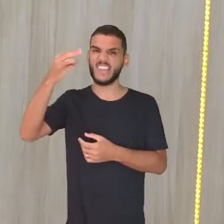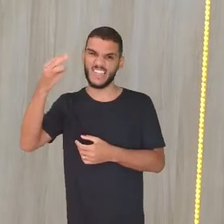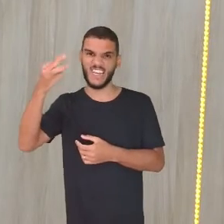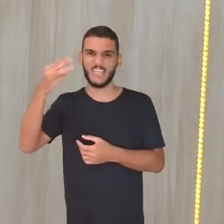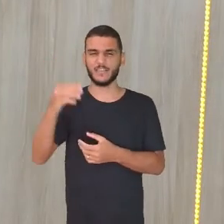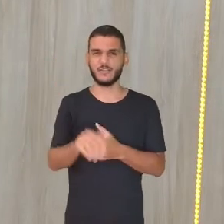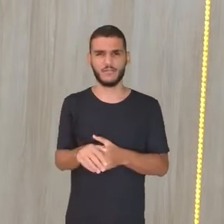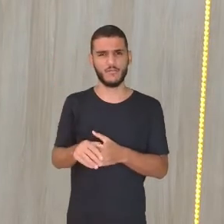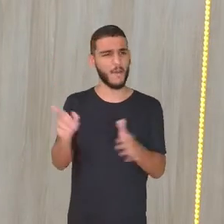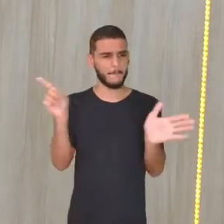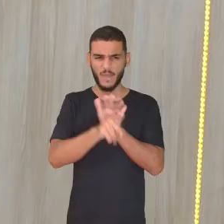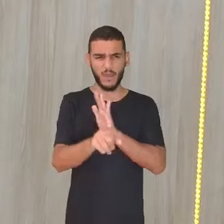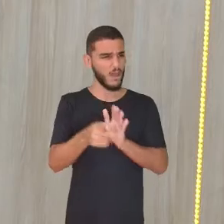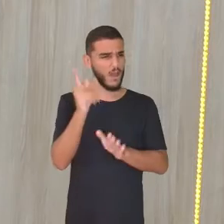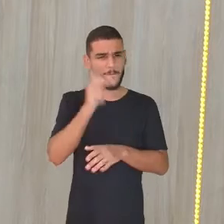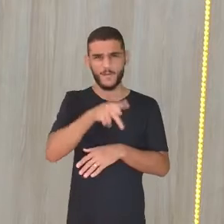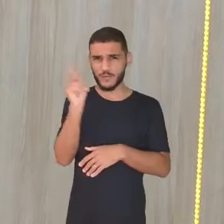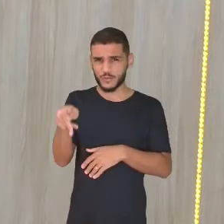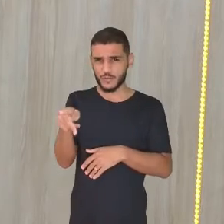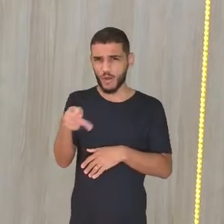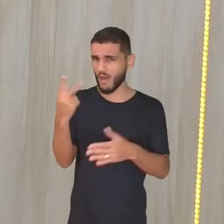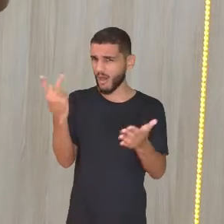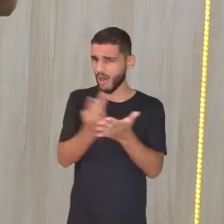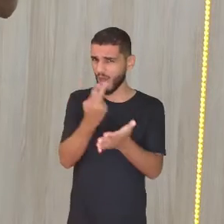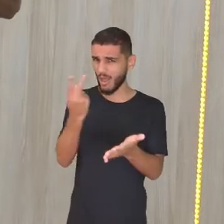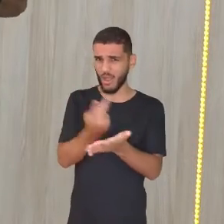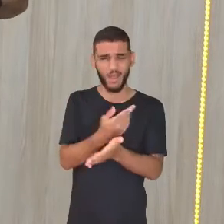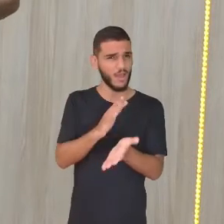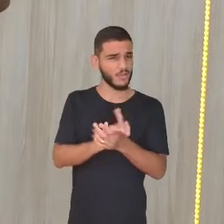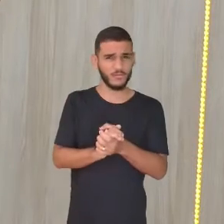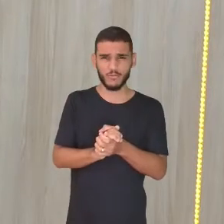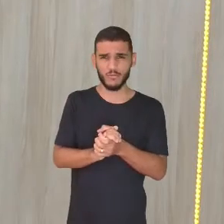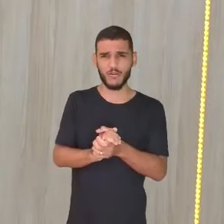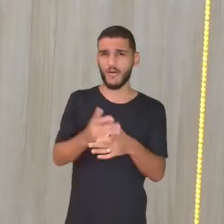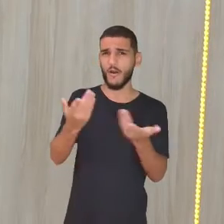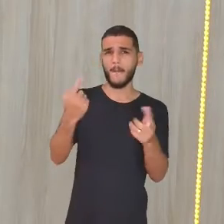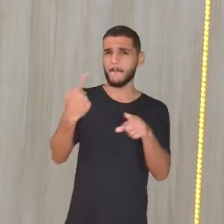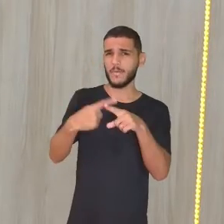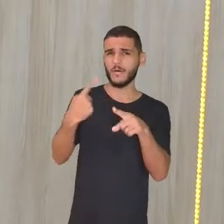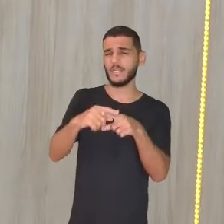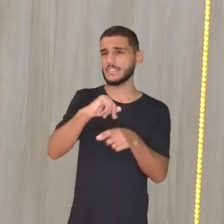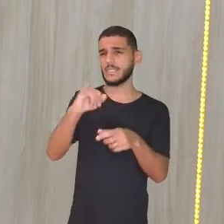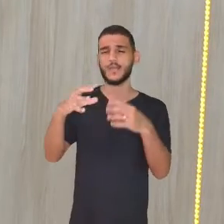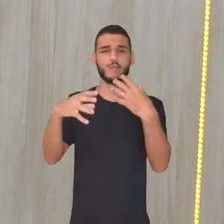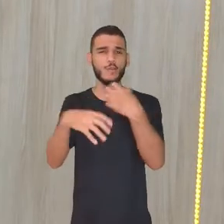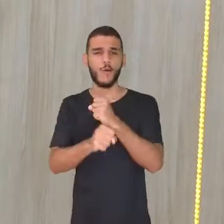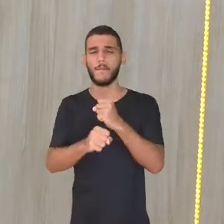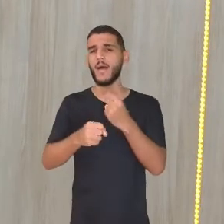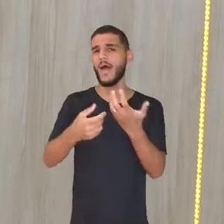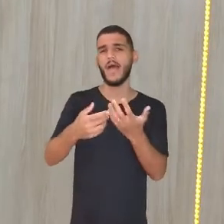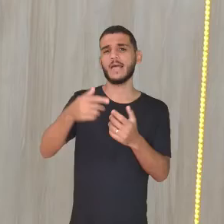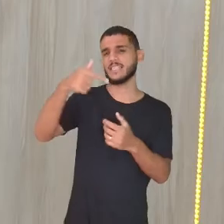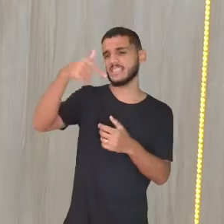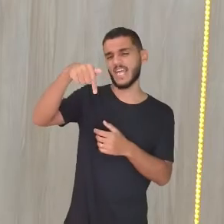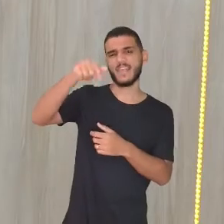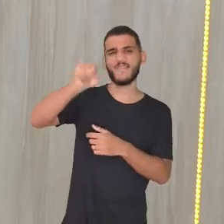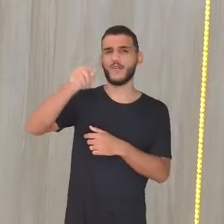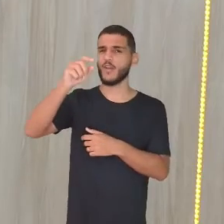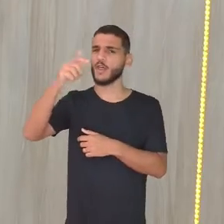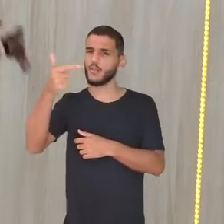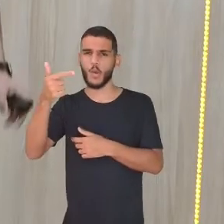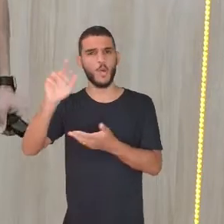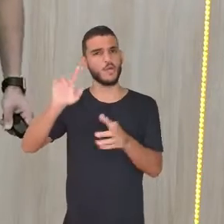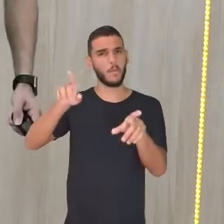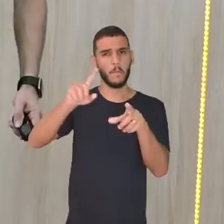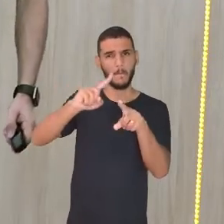professor, ali. Tá errado aí. 7,2 mais 0,6, né? Dá 7,8, o senhor colocou 7,5.